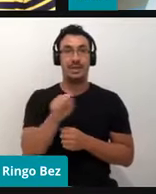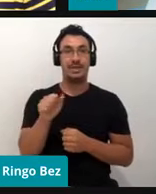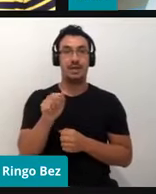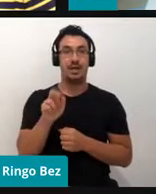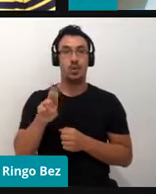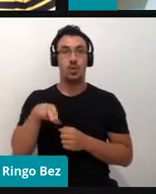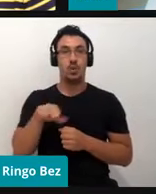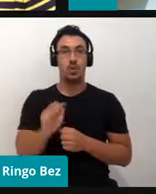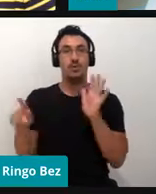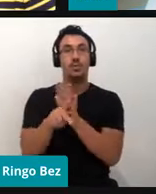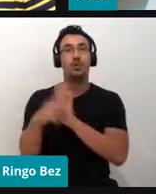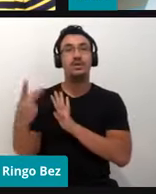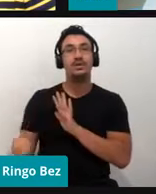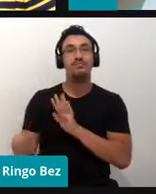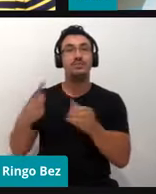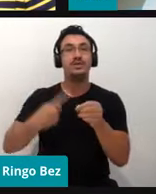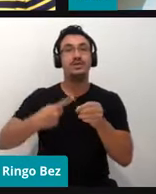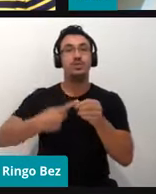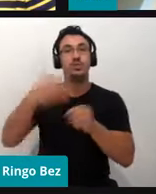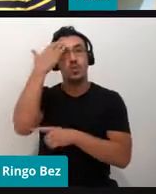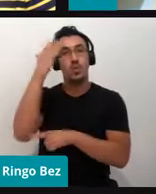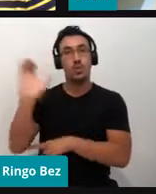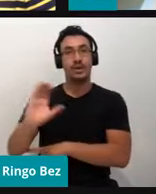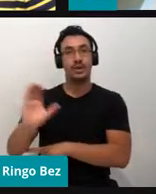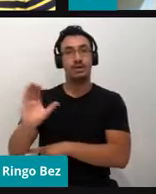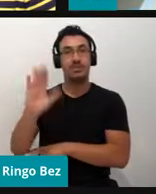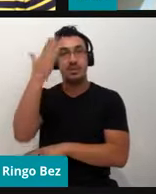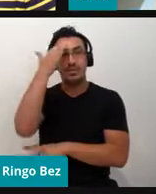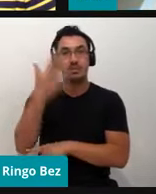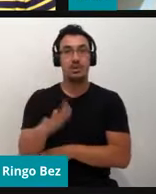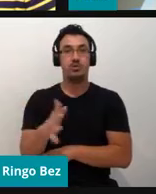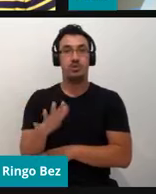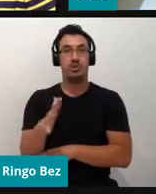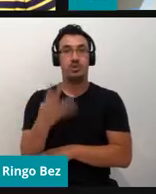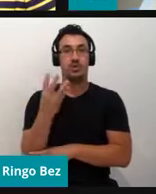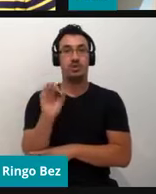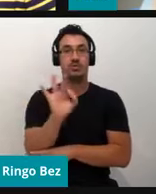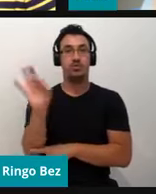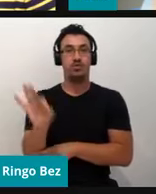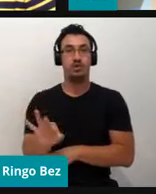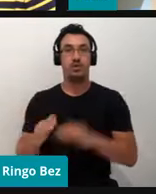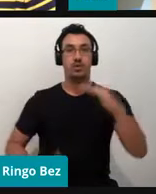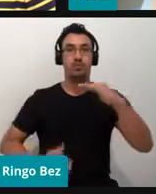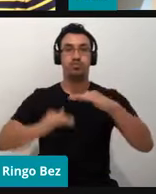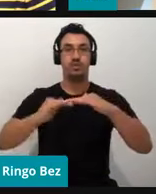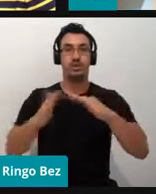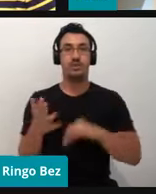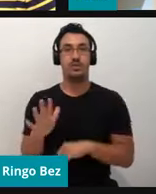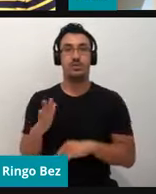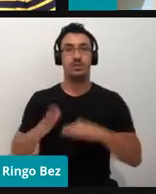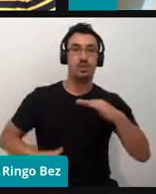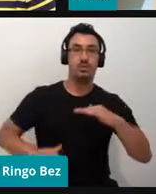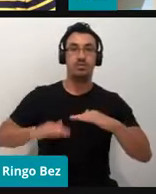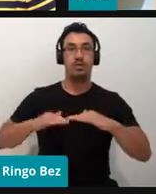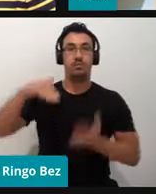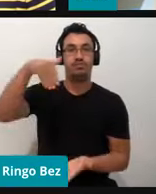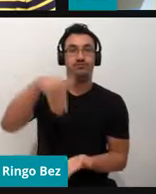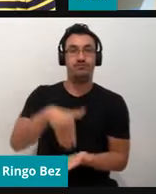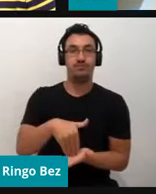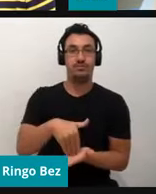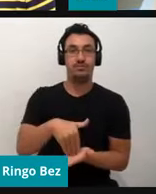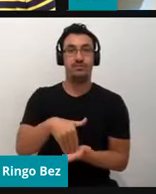de Curitiba, ela atinge uma média de 40% do seu volume, chegando próximo ao volume morto,